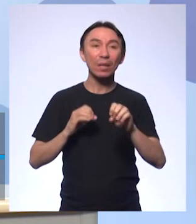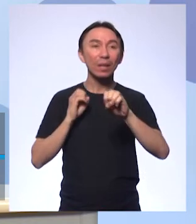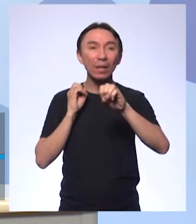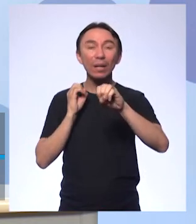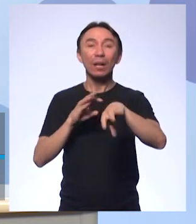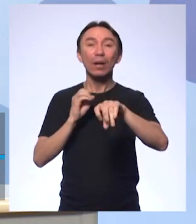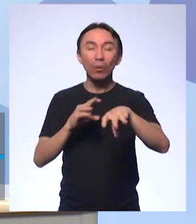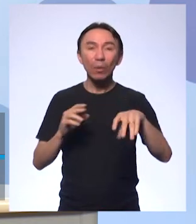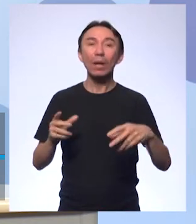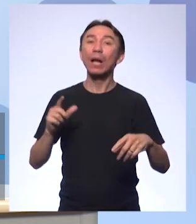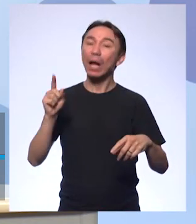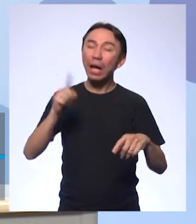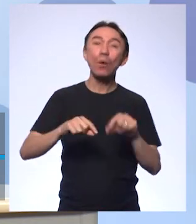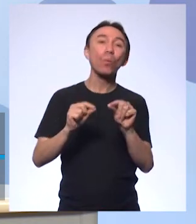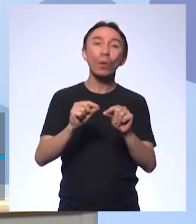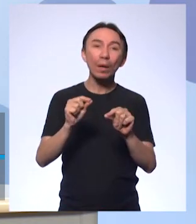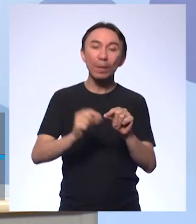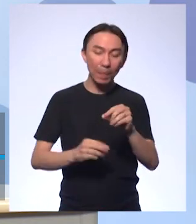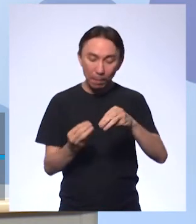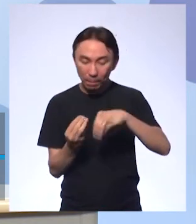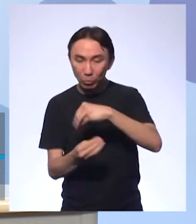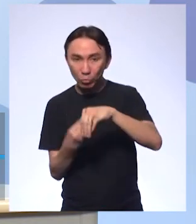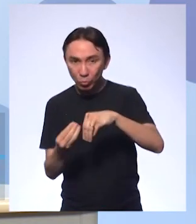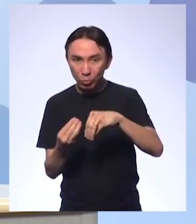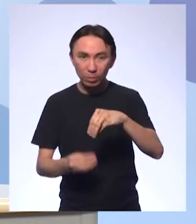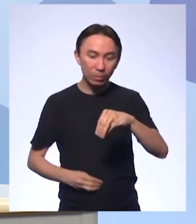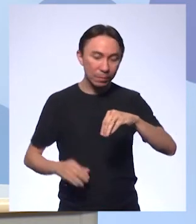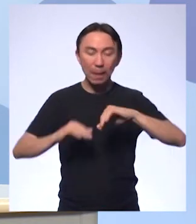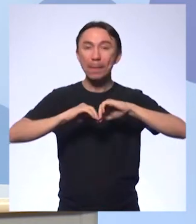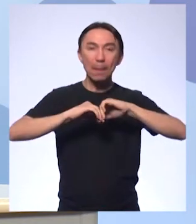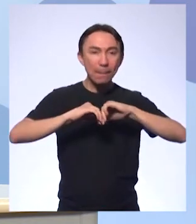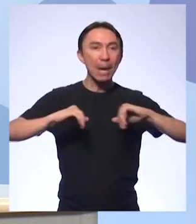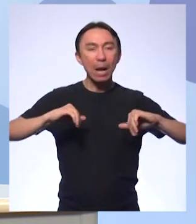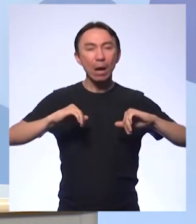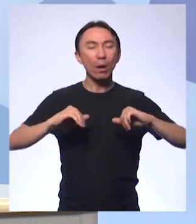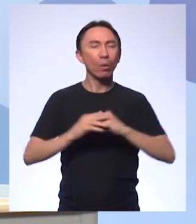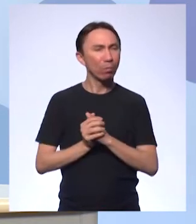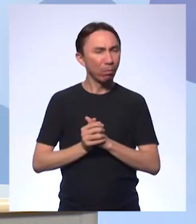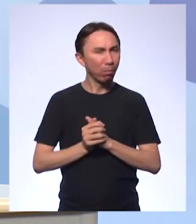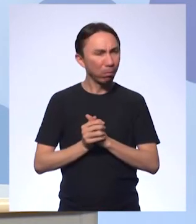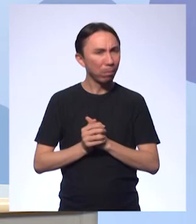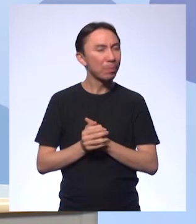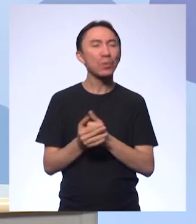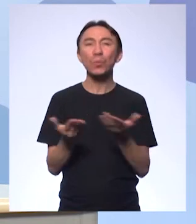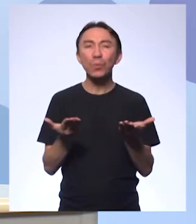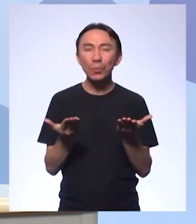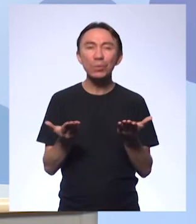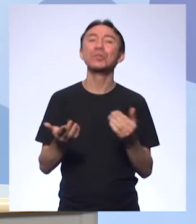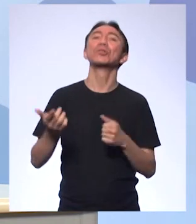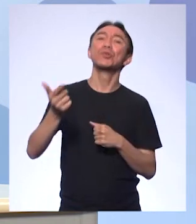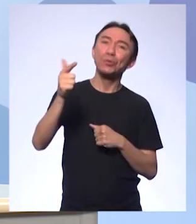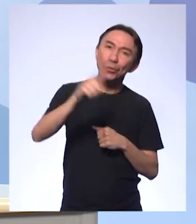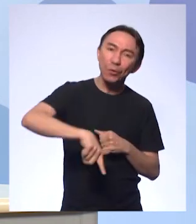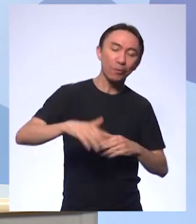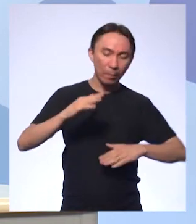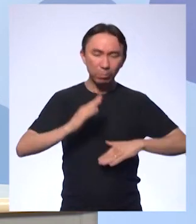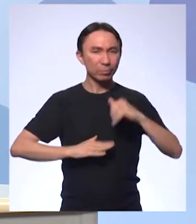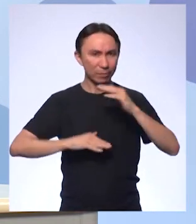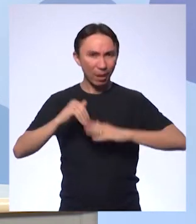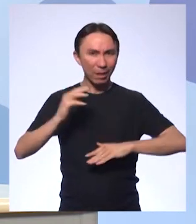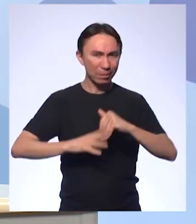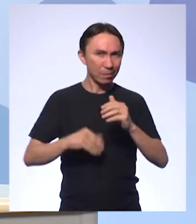separação de misturas, tá? E que habilidade que a gente vai retomar, né? Já que a gente está retomando aí algumas habilidades que já